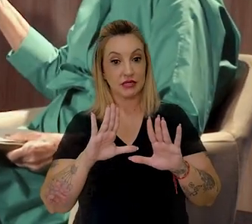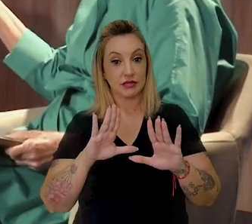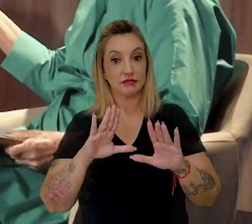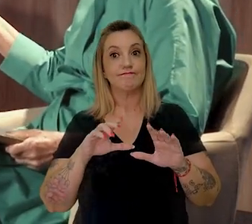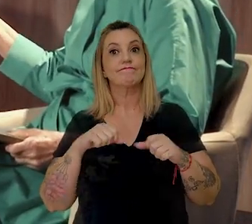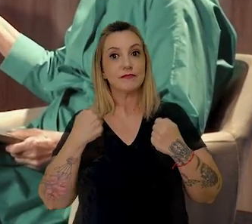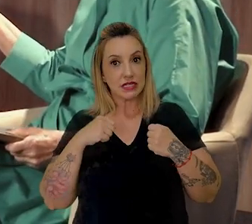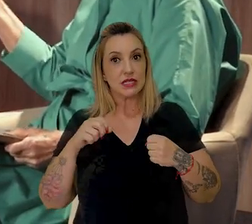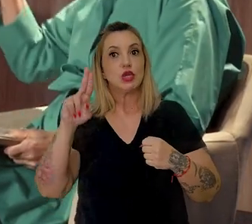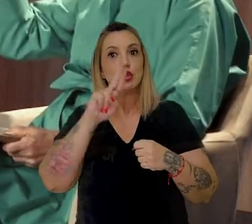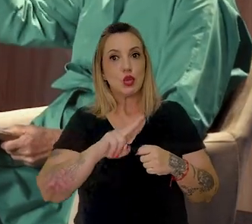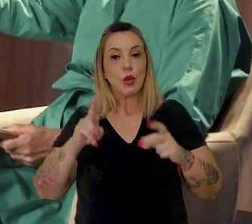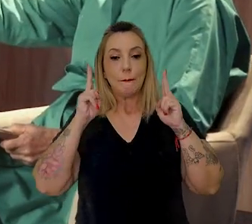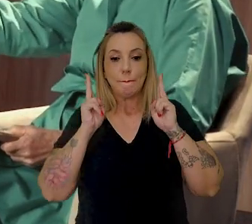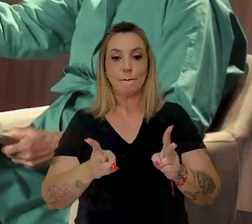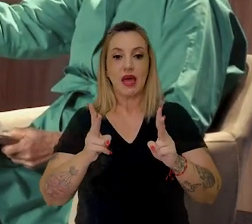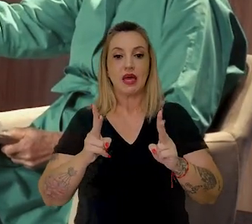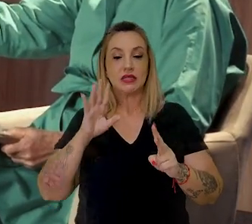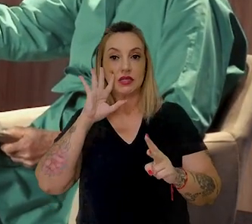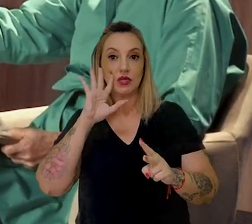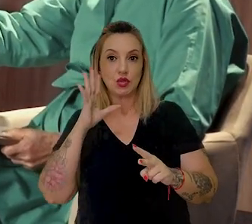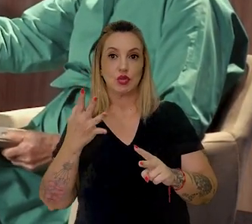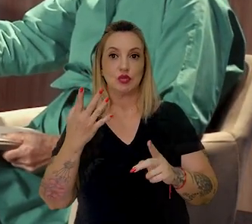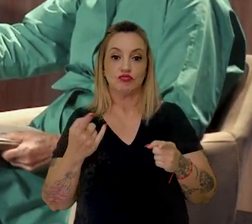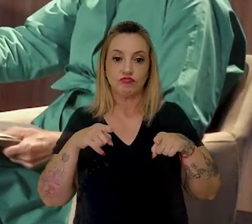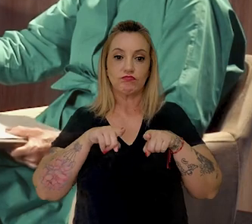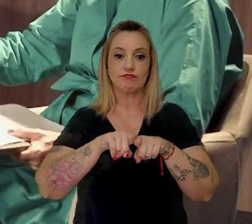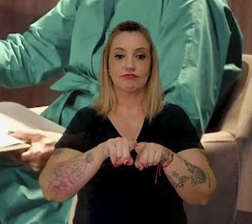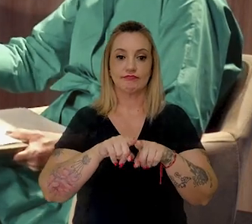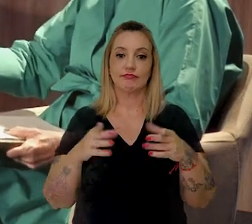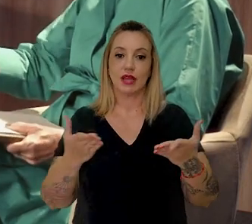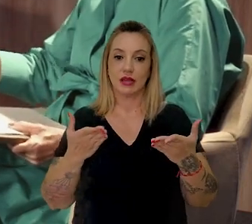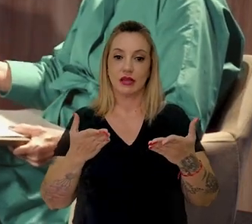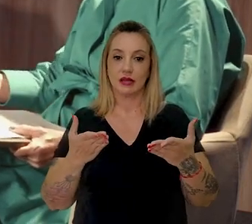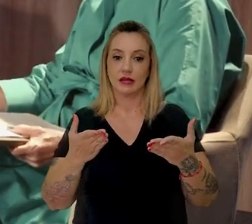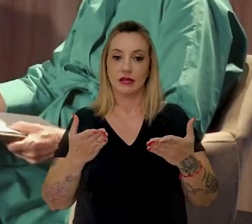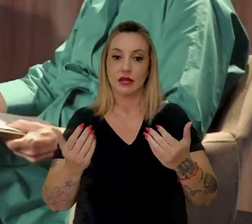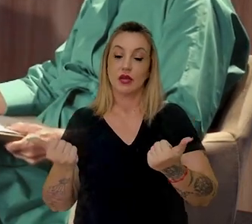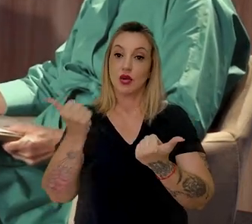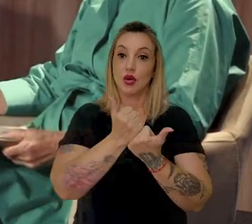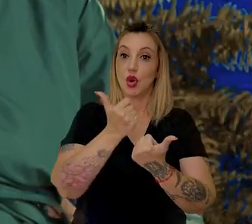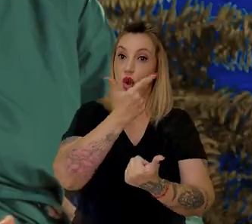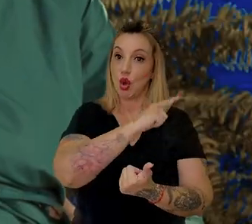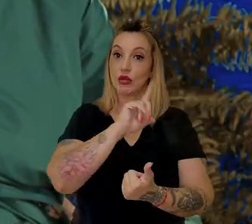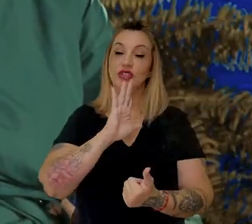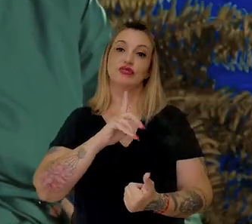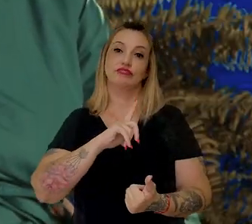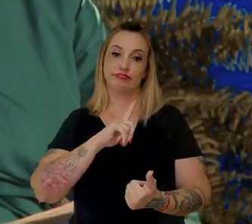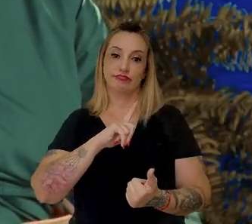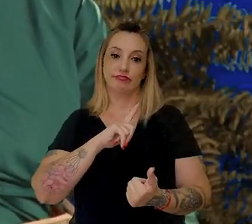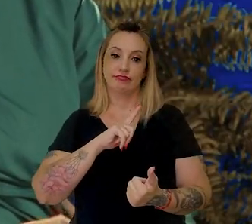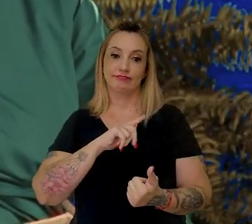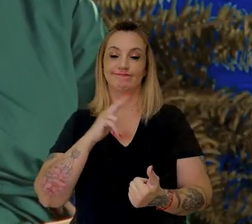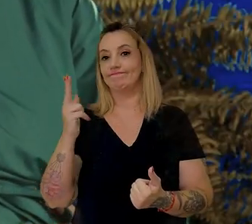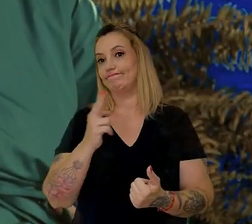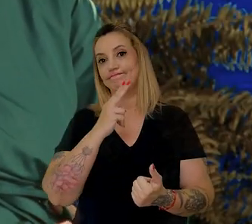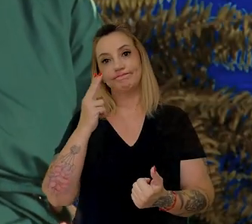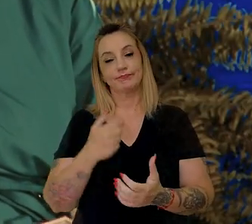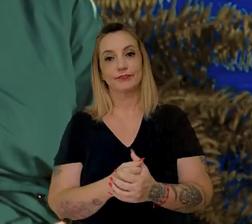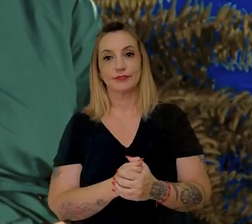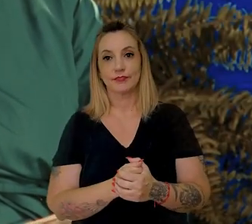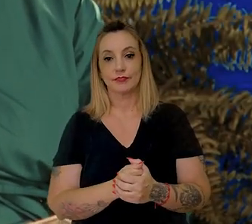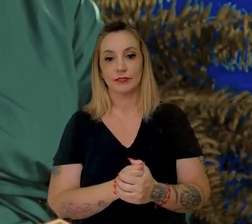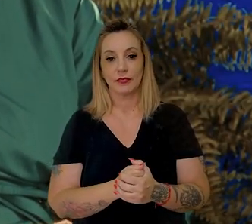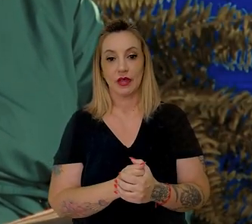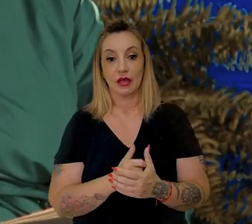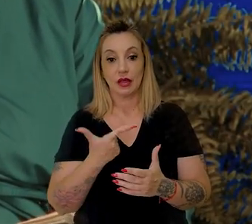indispensável para você pensar nessas soluções que agora potencialmente vão ter que substituir outras que já não se aplicam mais